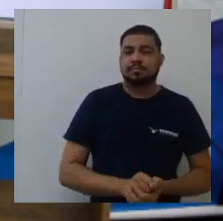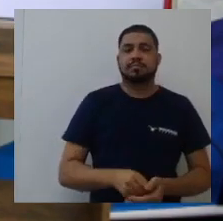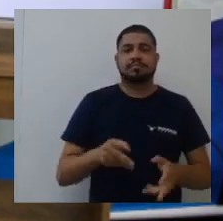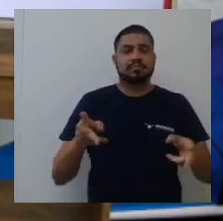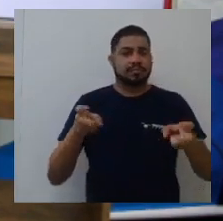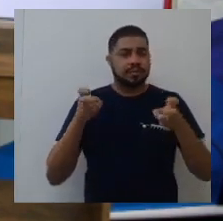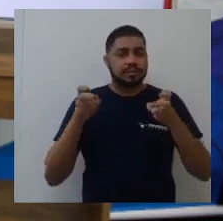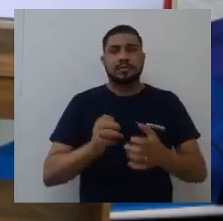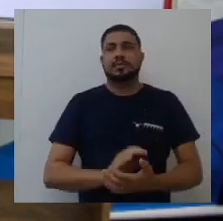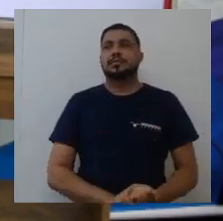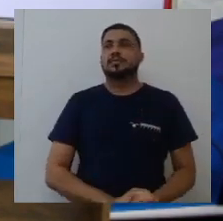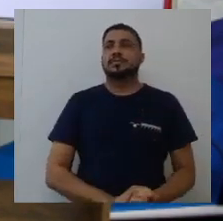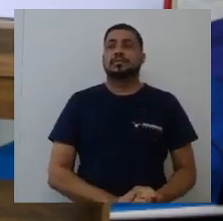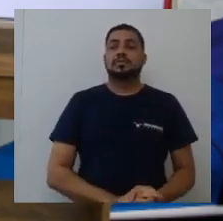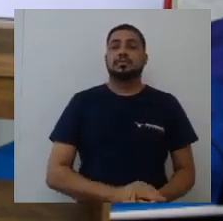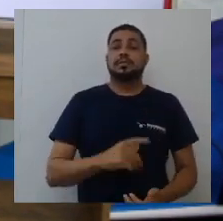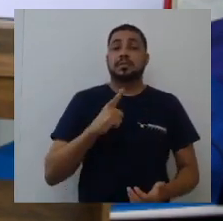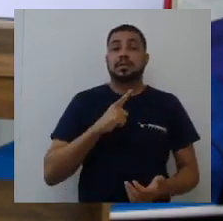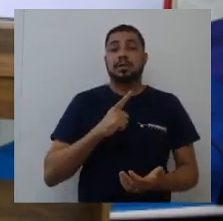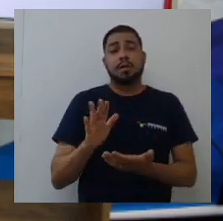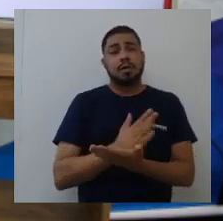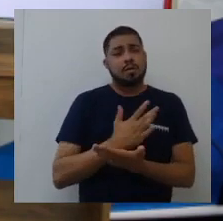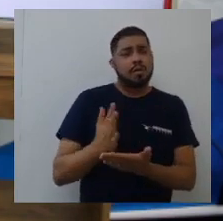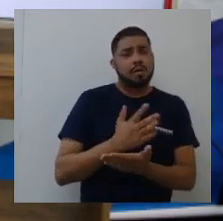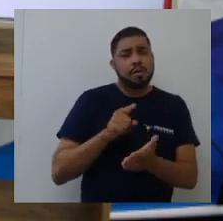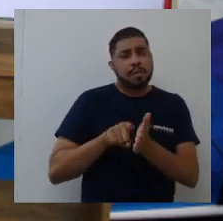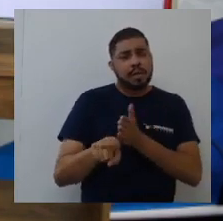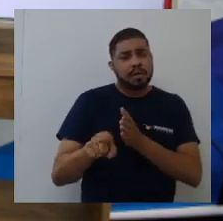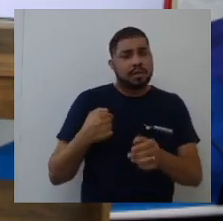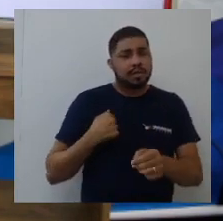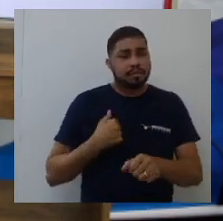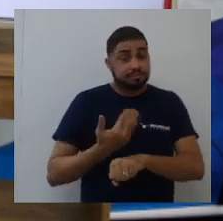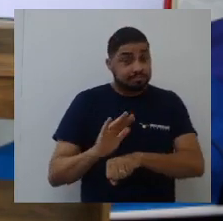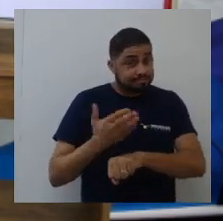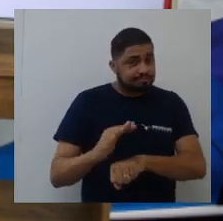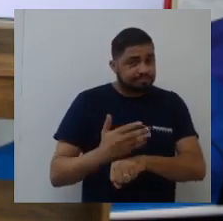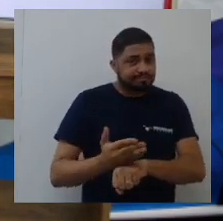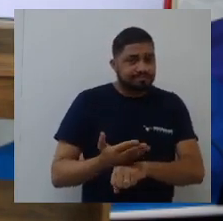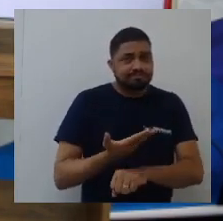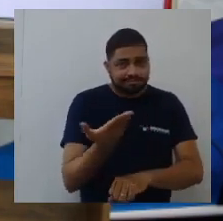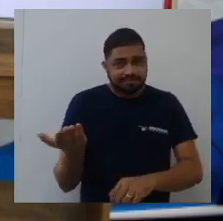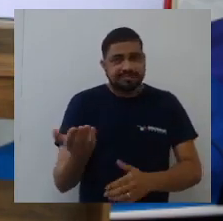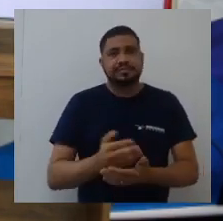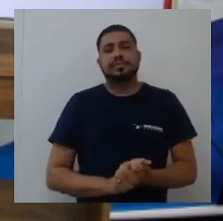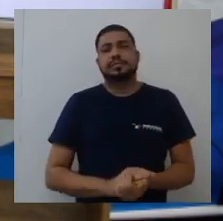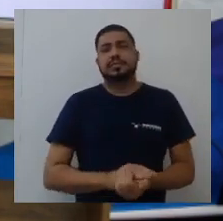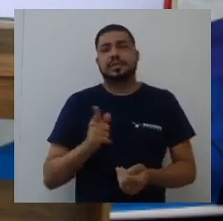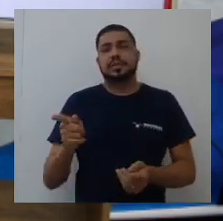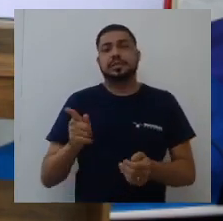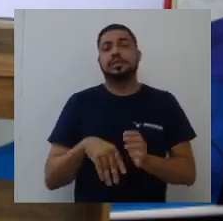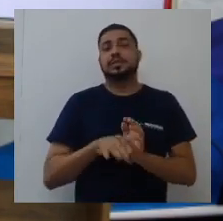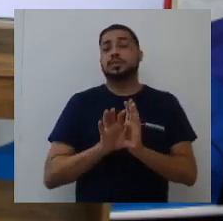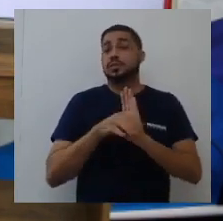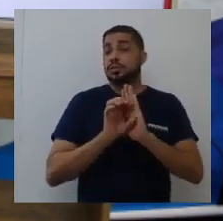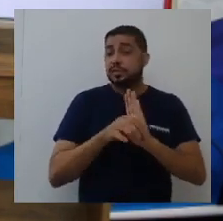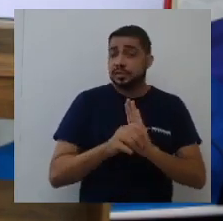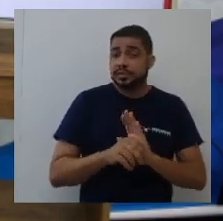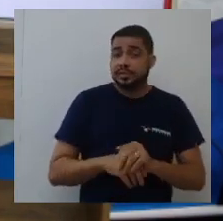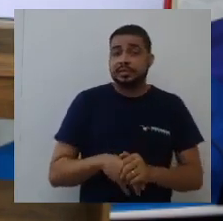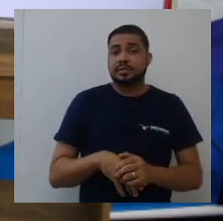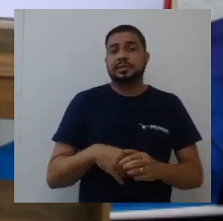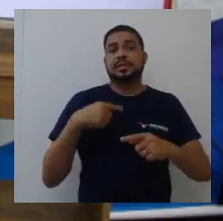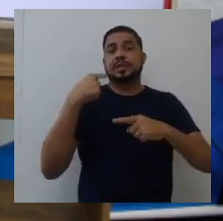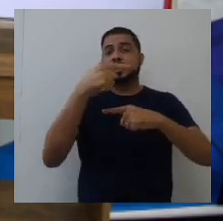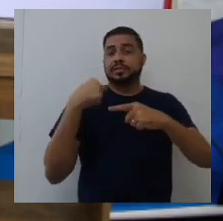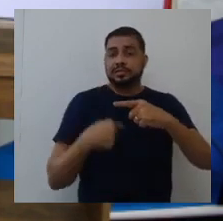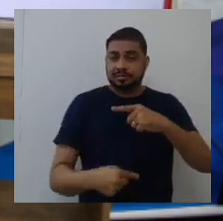observa. Eu tenho aqui algumas questões para praticar com vocês, para trazer esse conceito de razão trigonométrica dentro